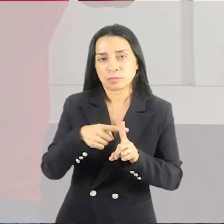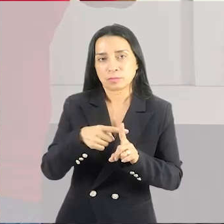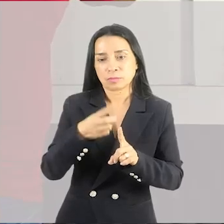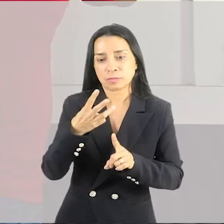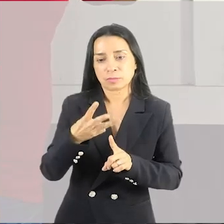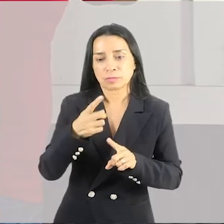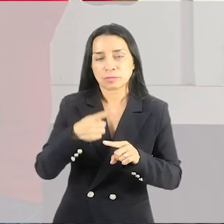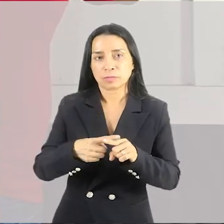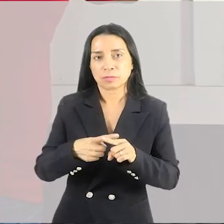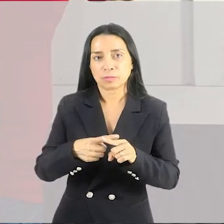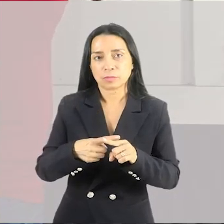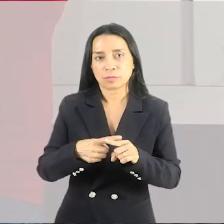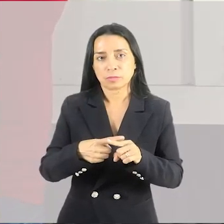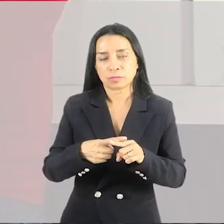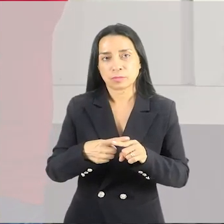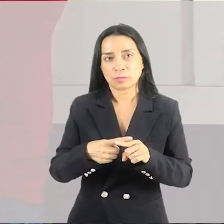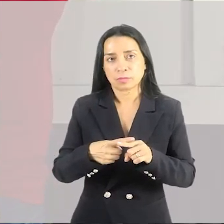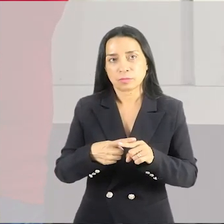mais 3 vezes